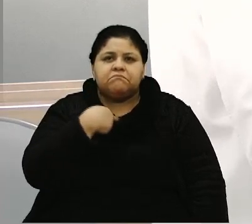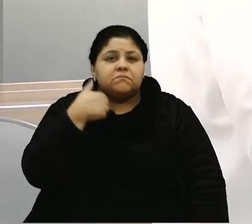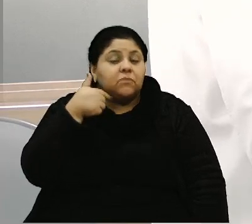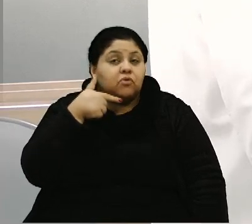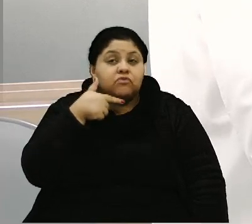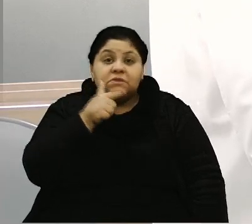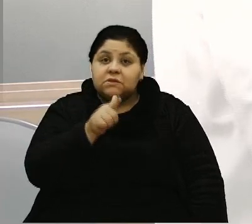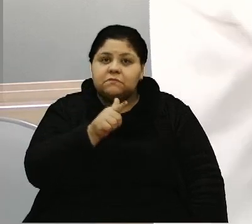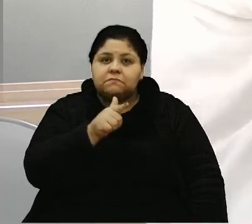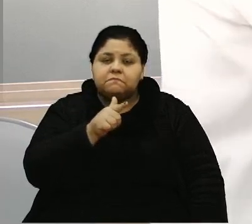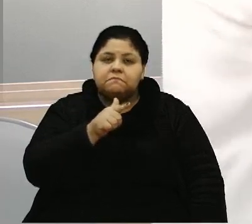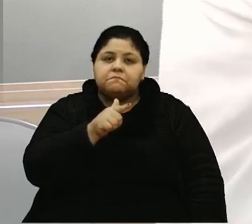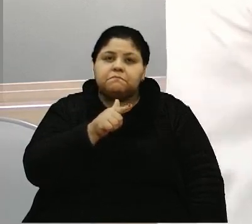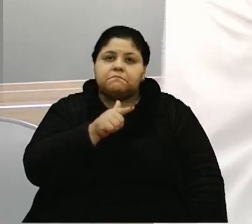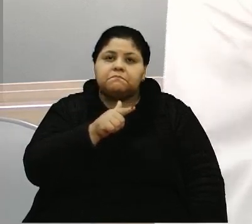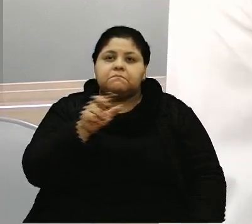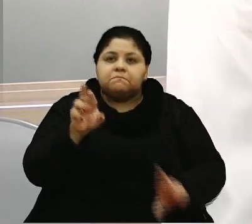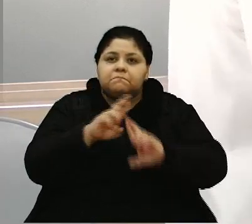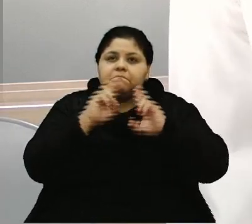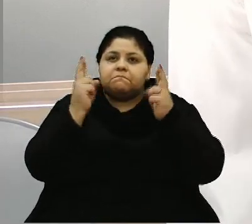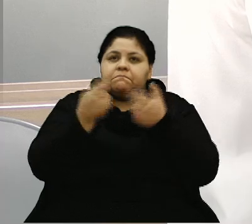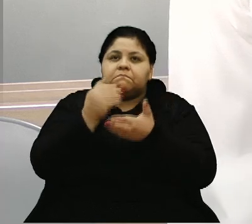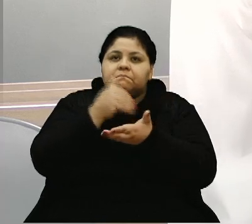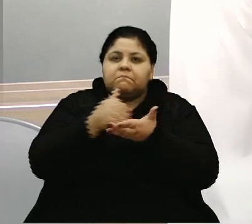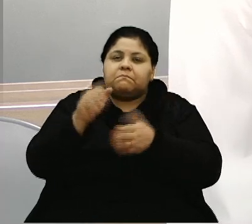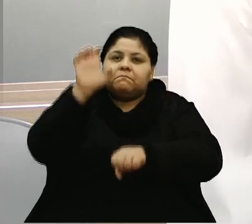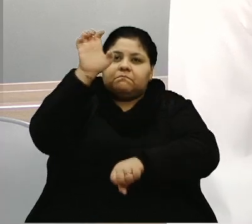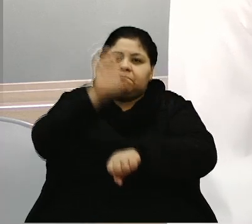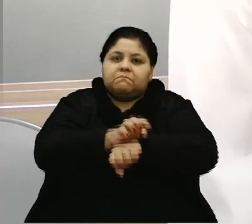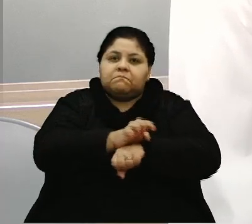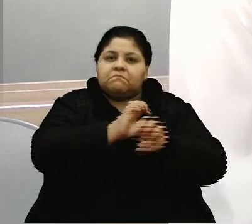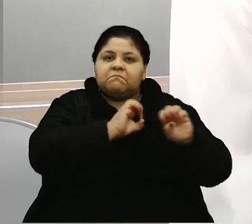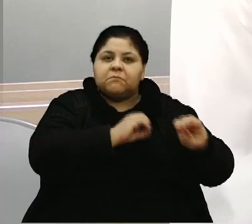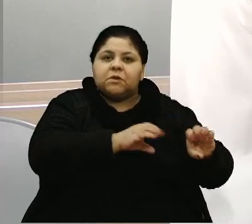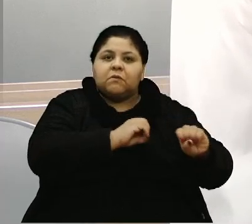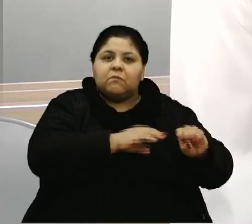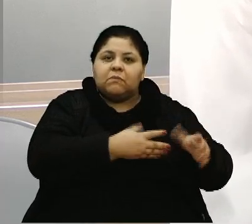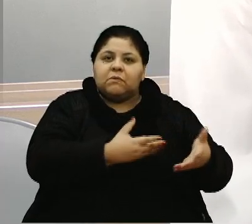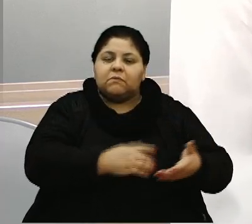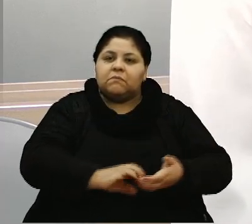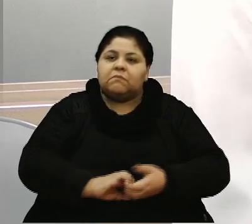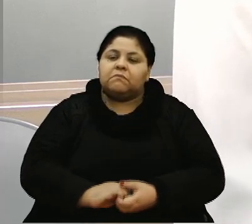conseguiu reunir com a secretária estadual de educação